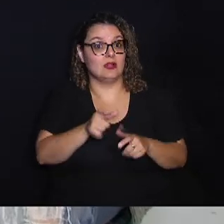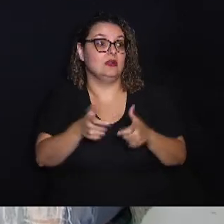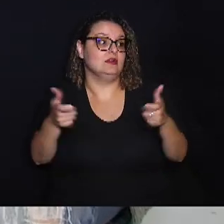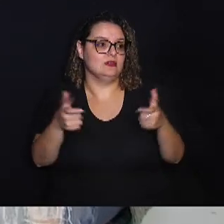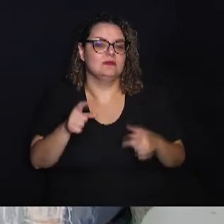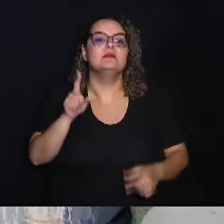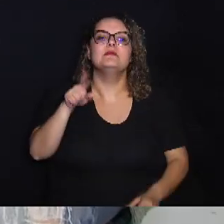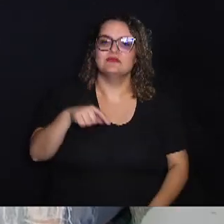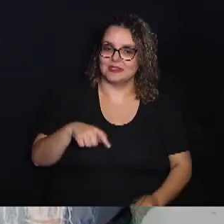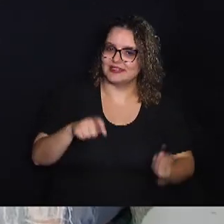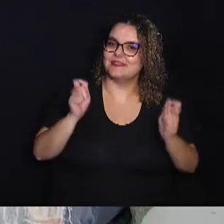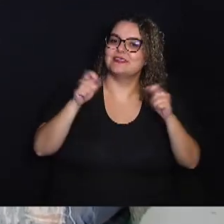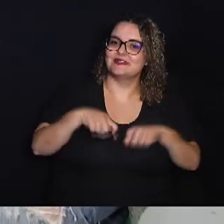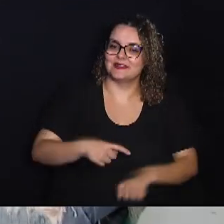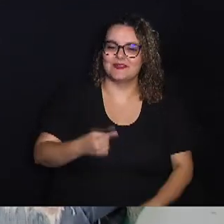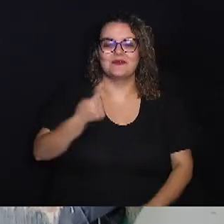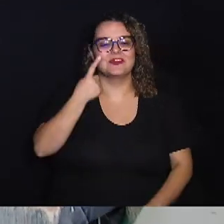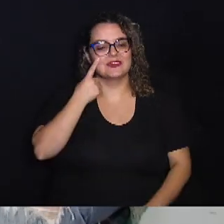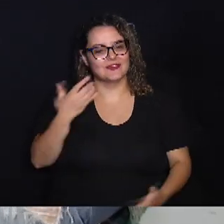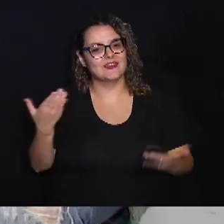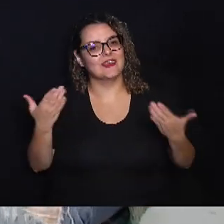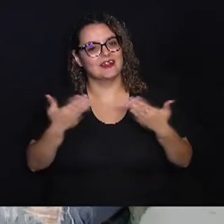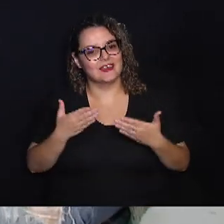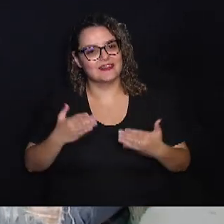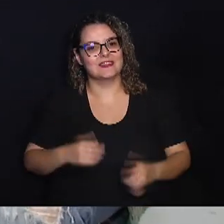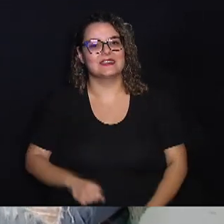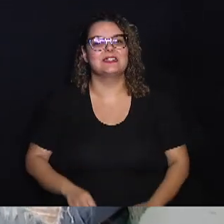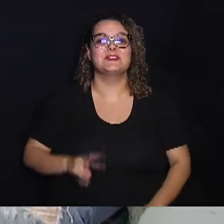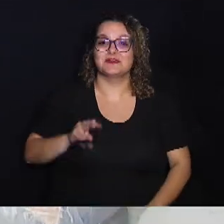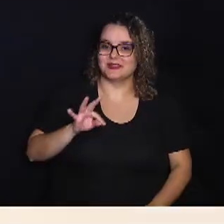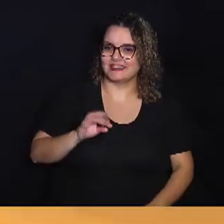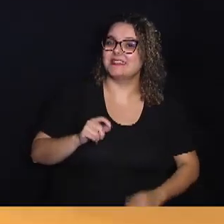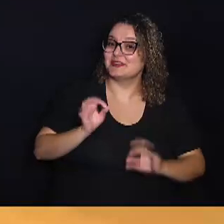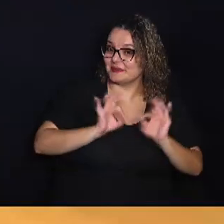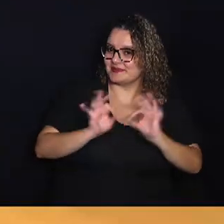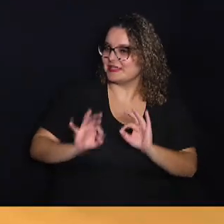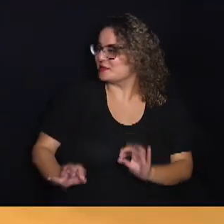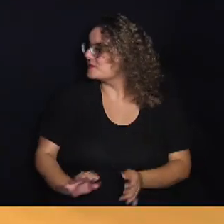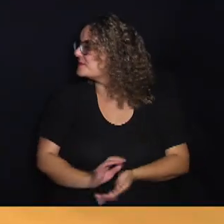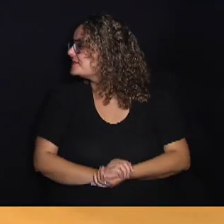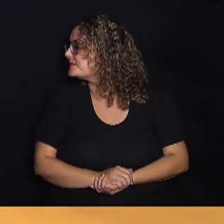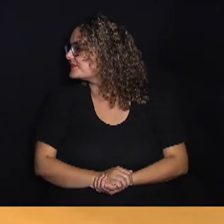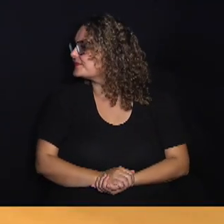ela é muito eficiente e você vai ver agora no VT que a gente fez mais cedo.